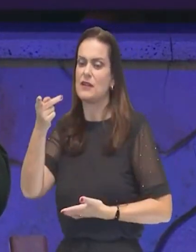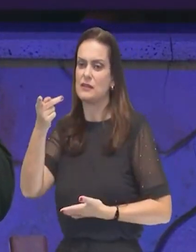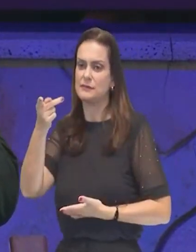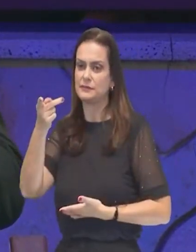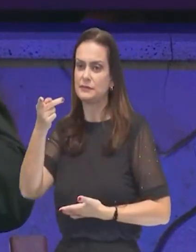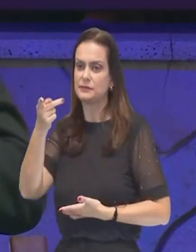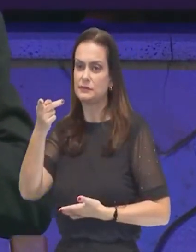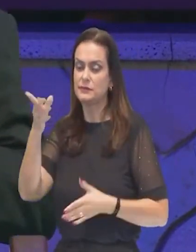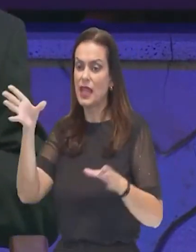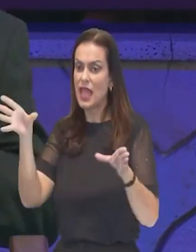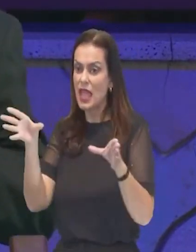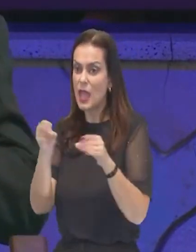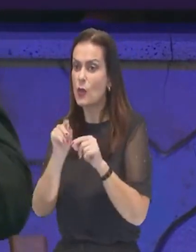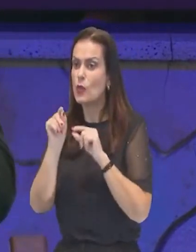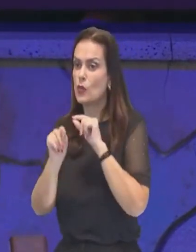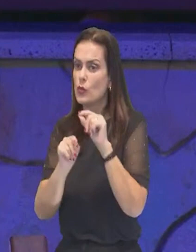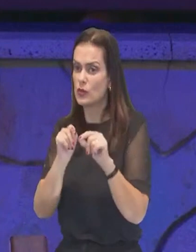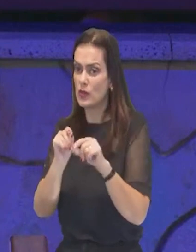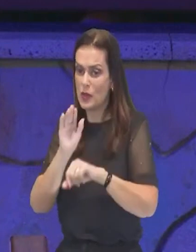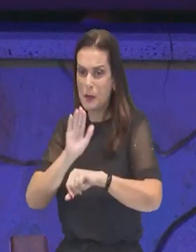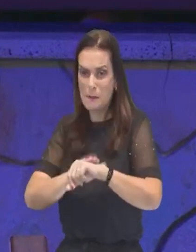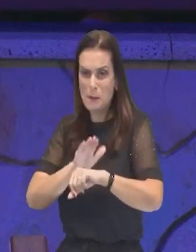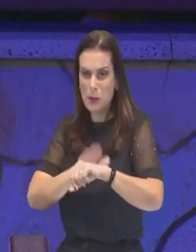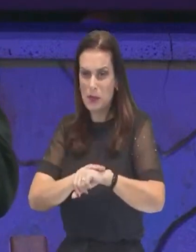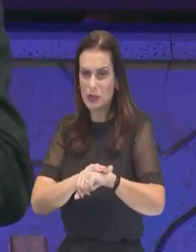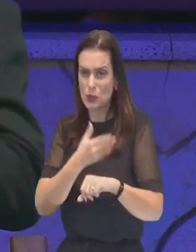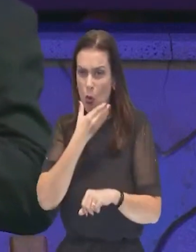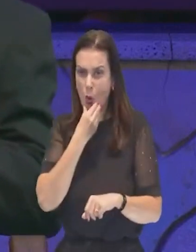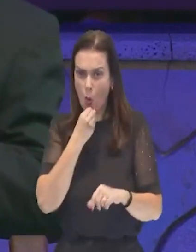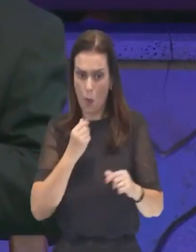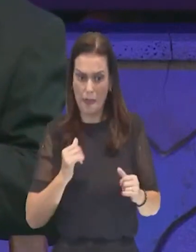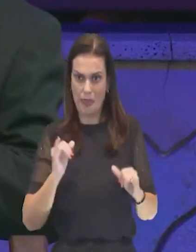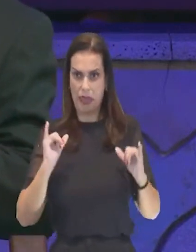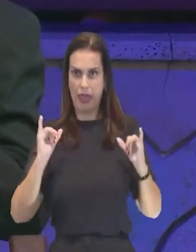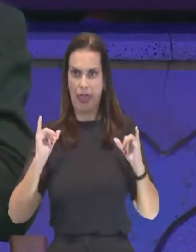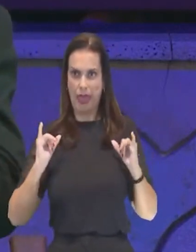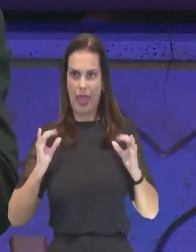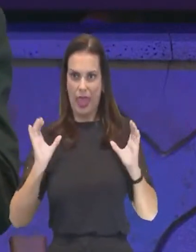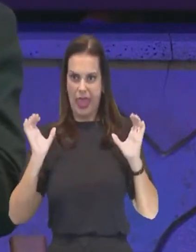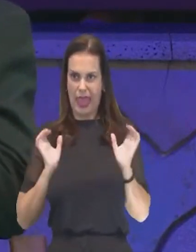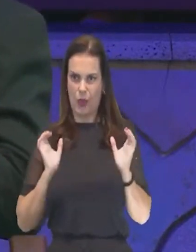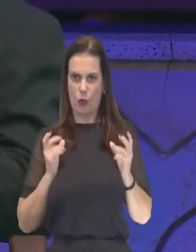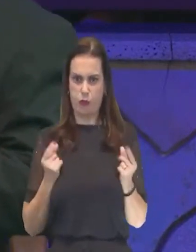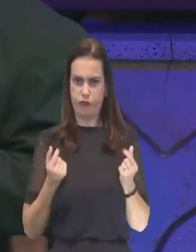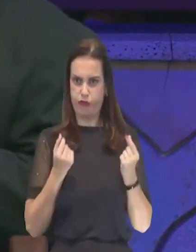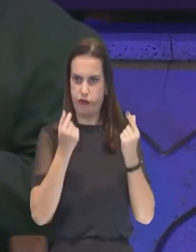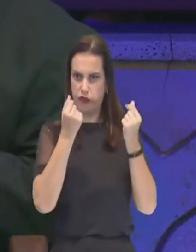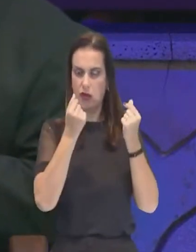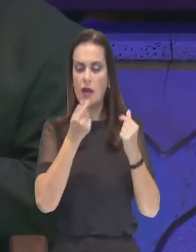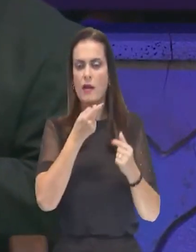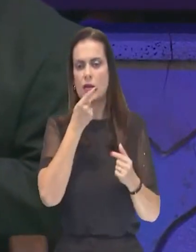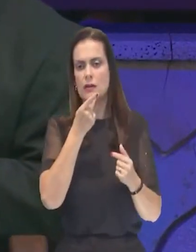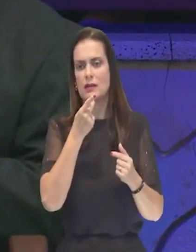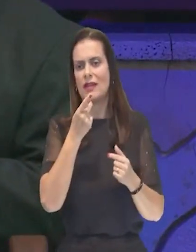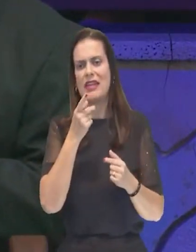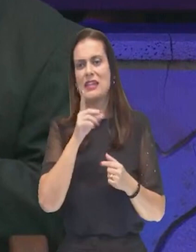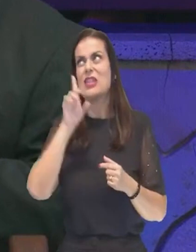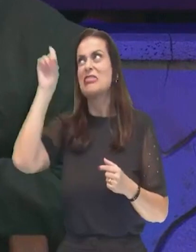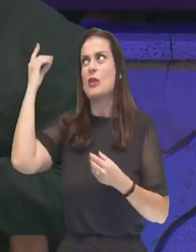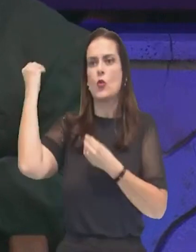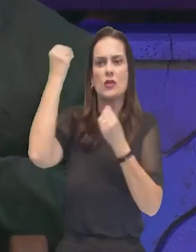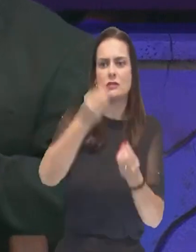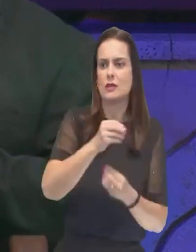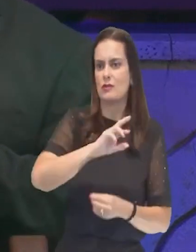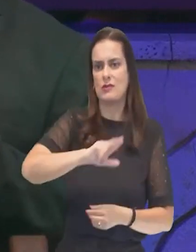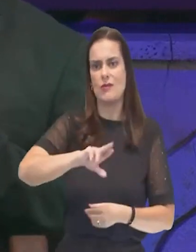resumo, em momento algum este homem reconheceu que foi Deus quem lhe concedeu os seus bens.